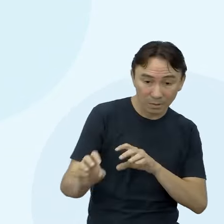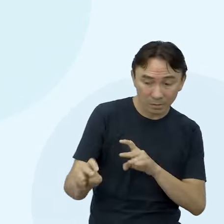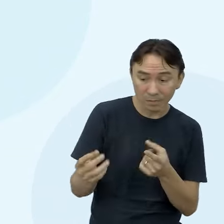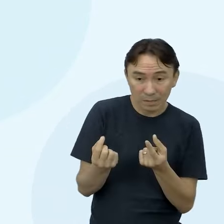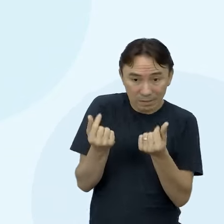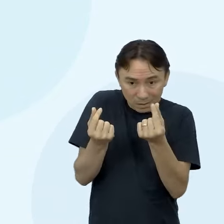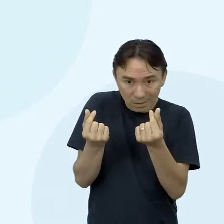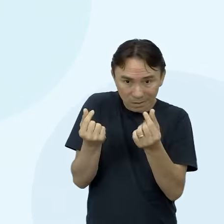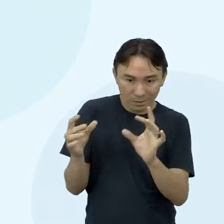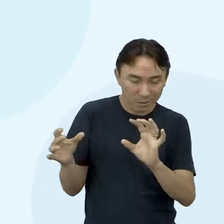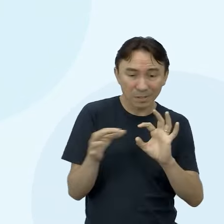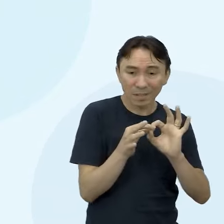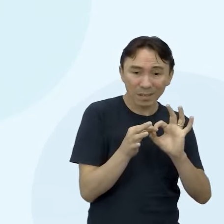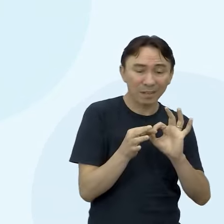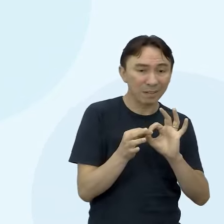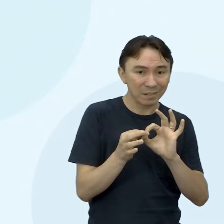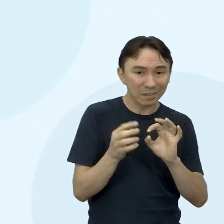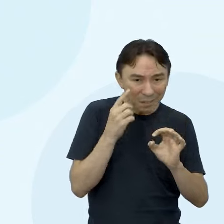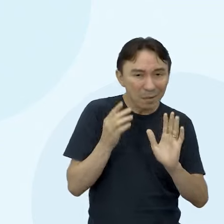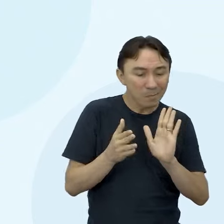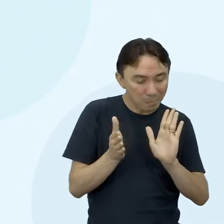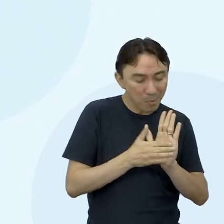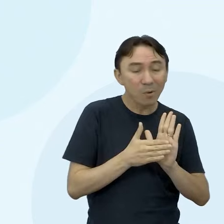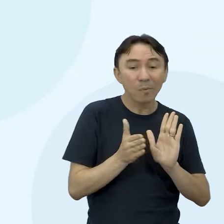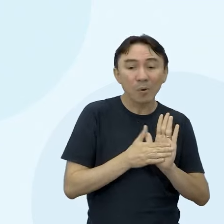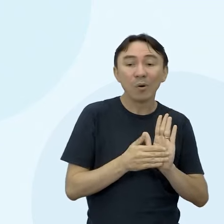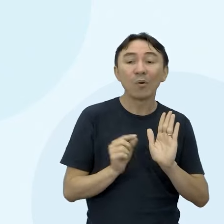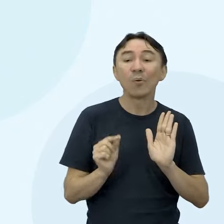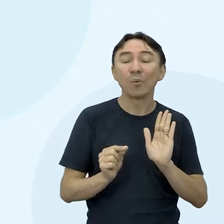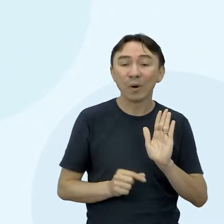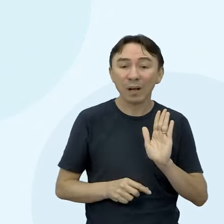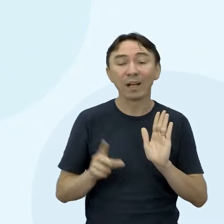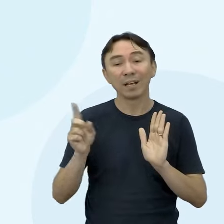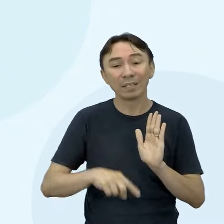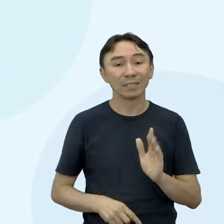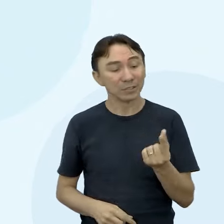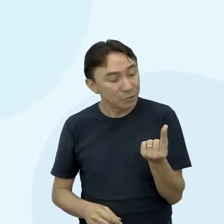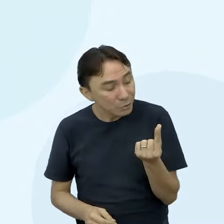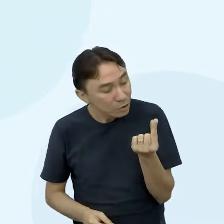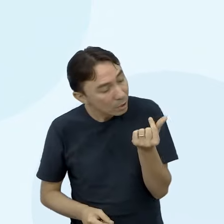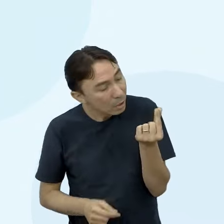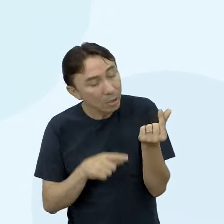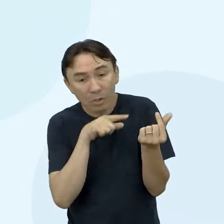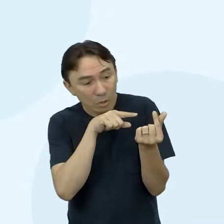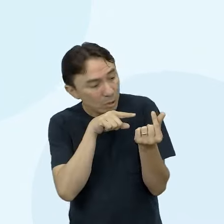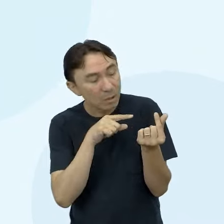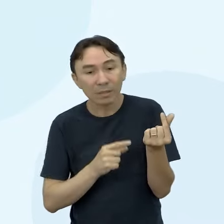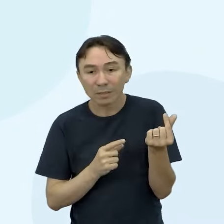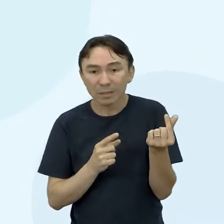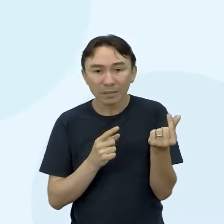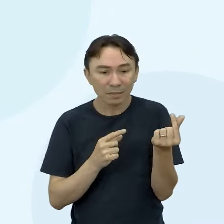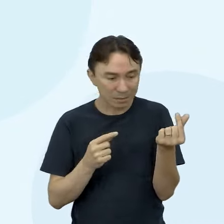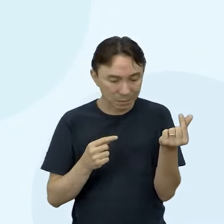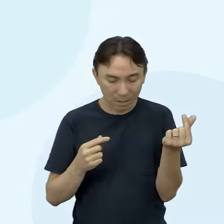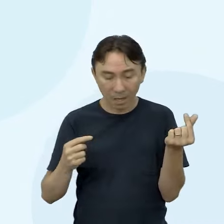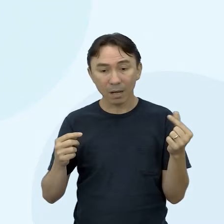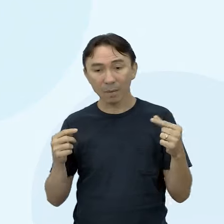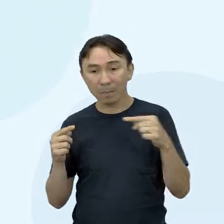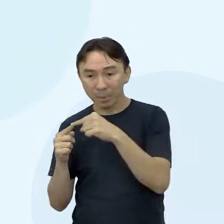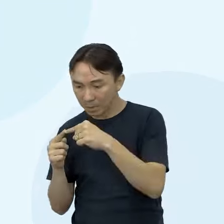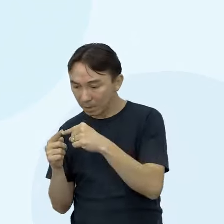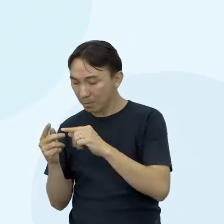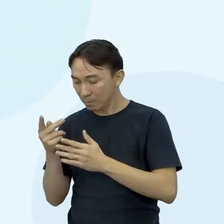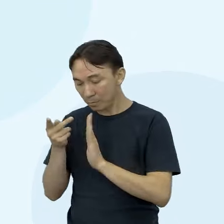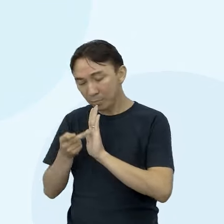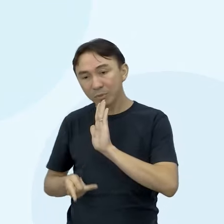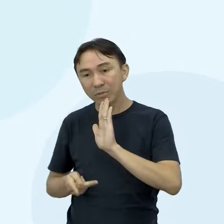vocês se recordarem, é aquela proposta para olhar o dinheiro, né? que o dinheiro tem a ver com o projeto de vida,